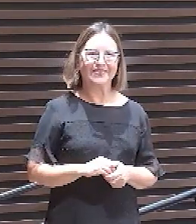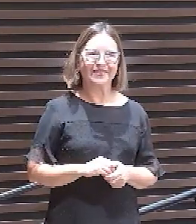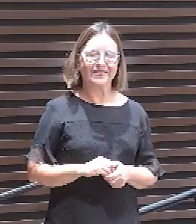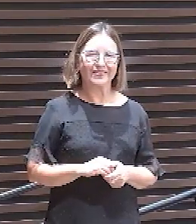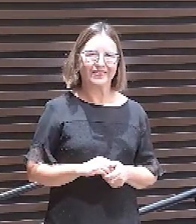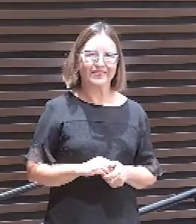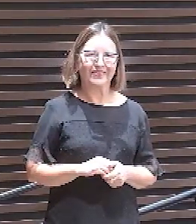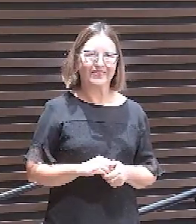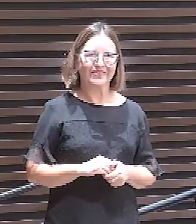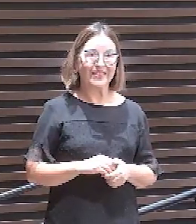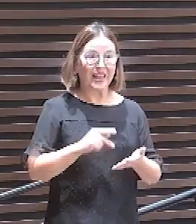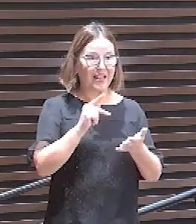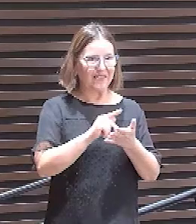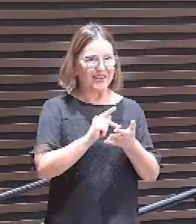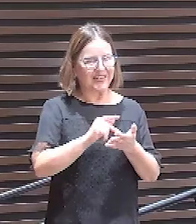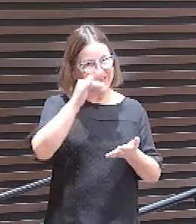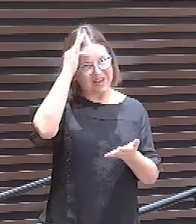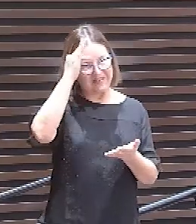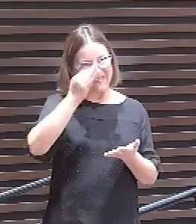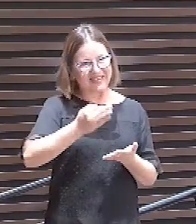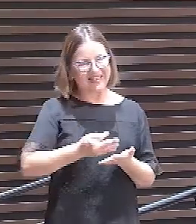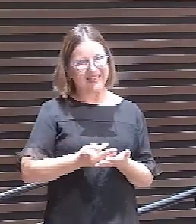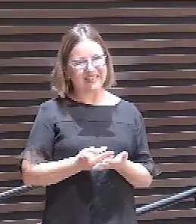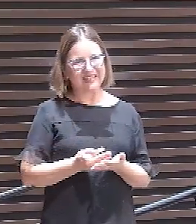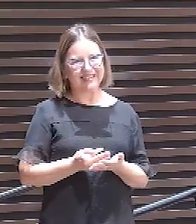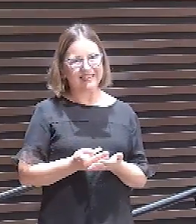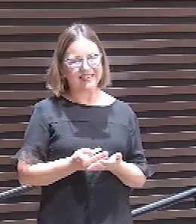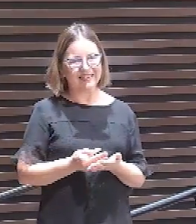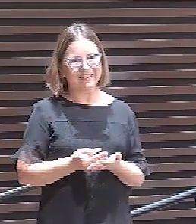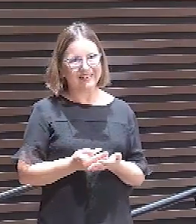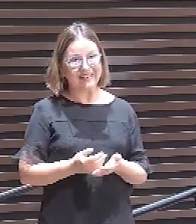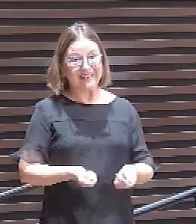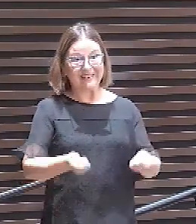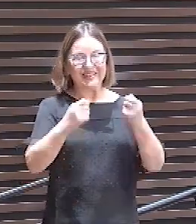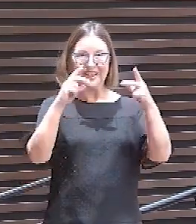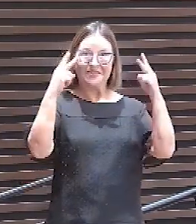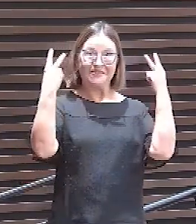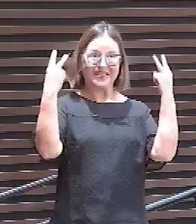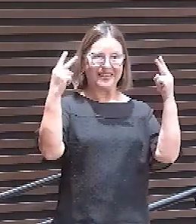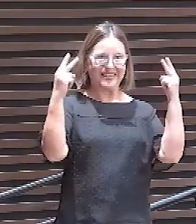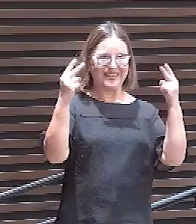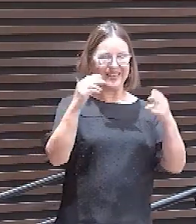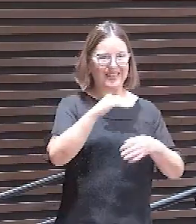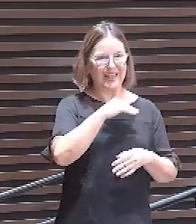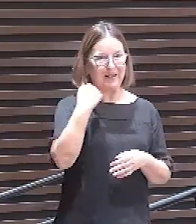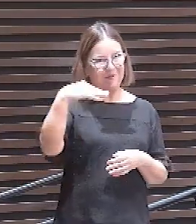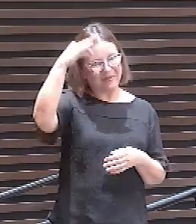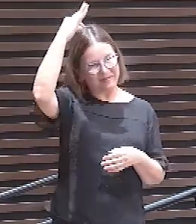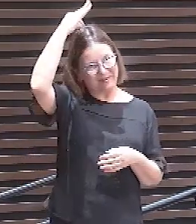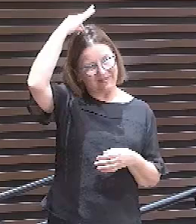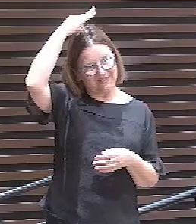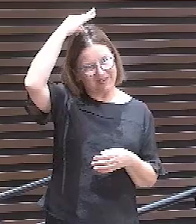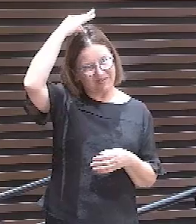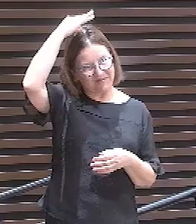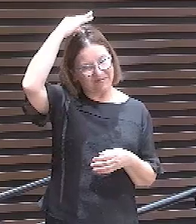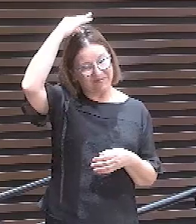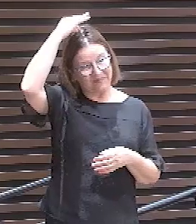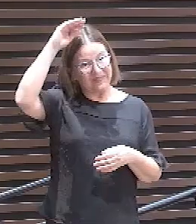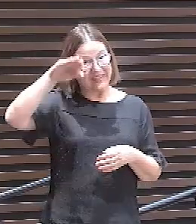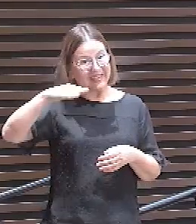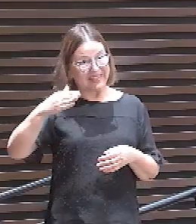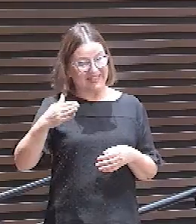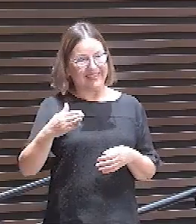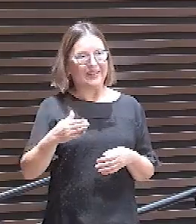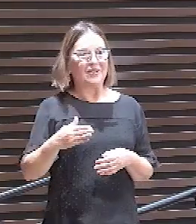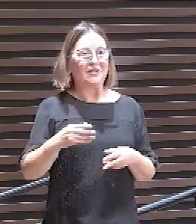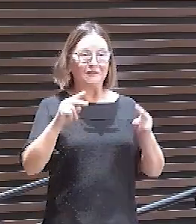A verdadeira fé nos dá vitória sobre a morte espiritual e, consequentemente, sobre o